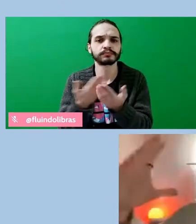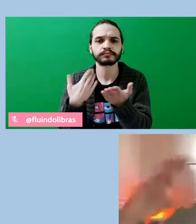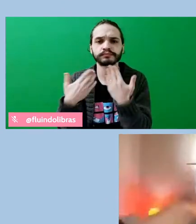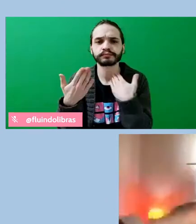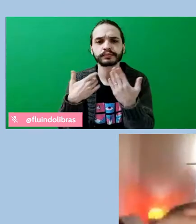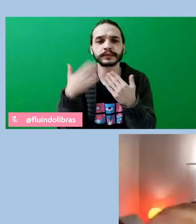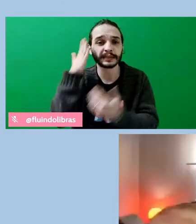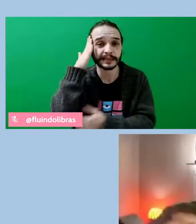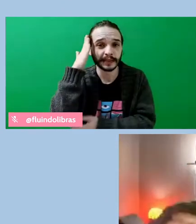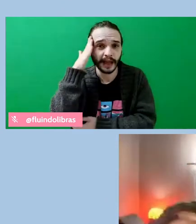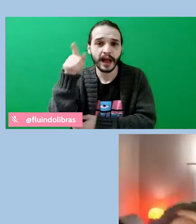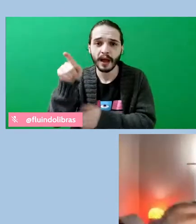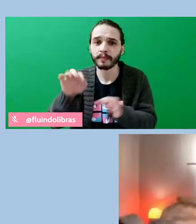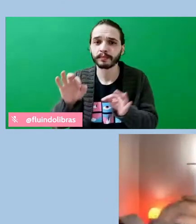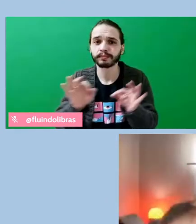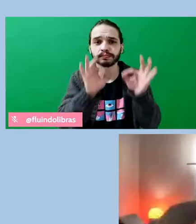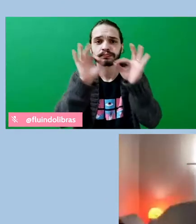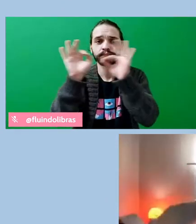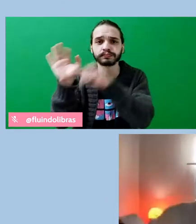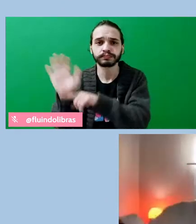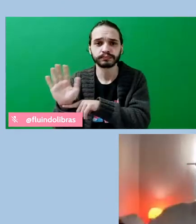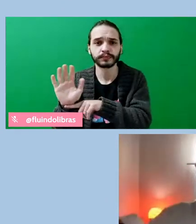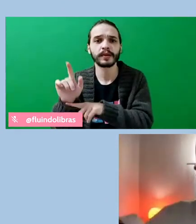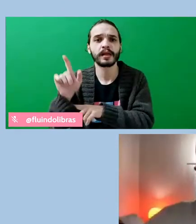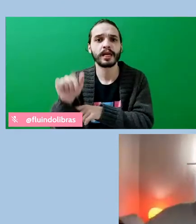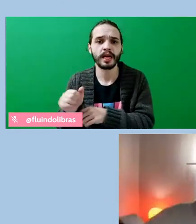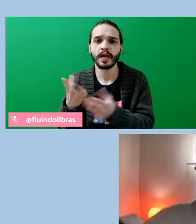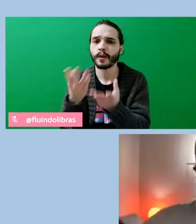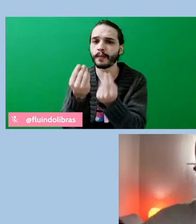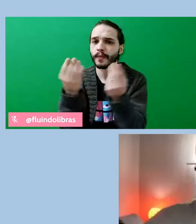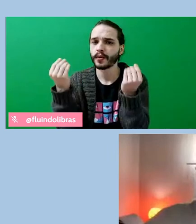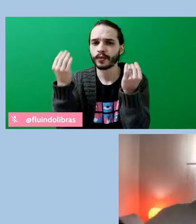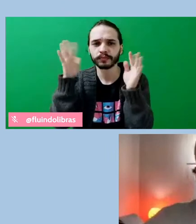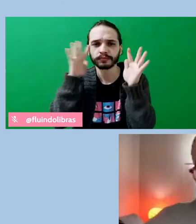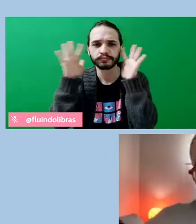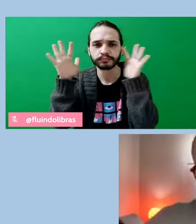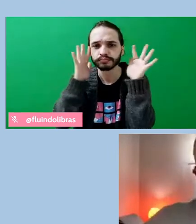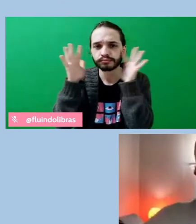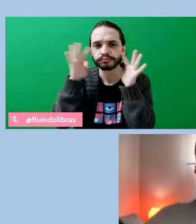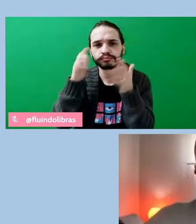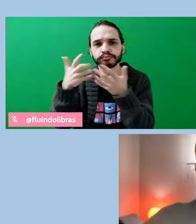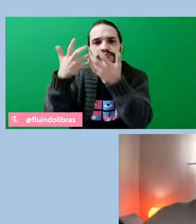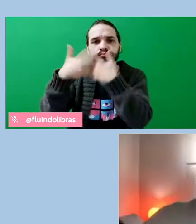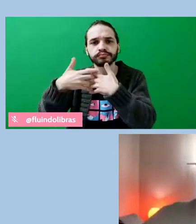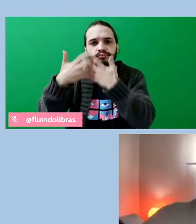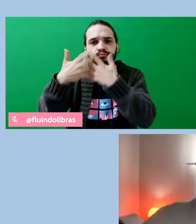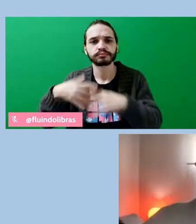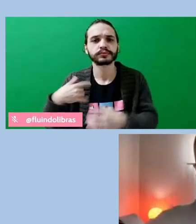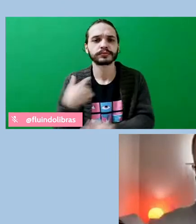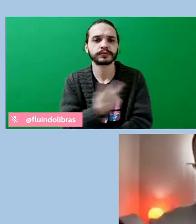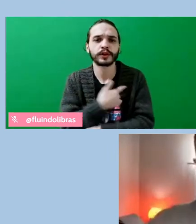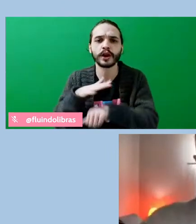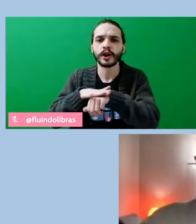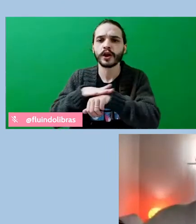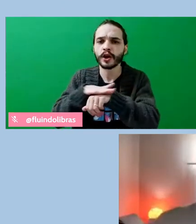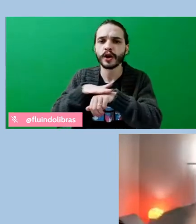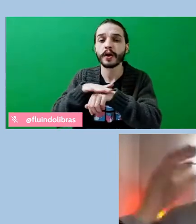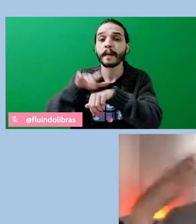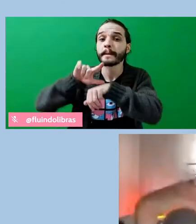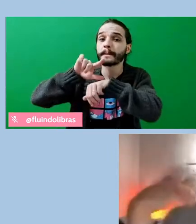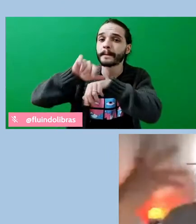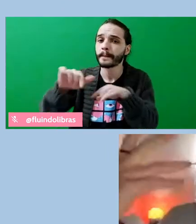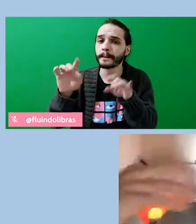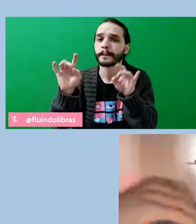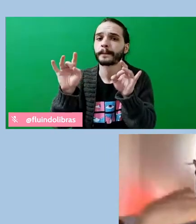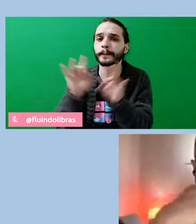assim como disse a Sônia, é um monte de coisa para a gente pensar, e a gente gosta muito dessa ideia de conversar um pouco depois, de trocar um pouco